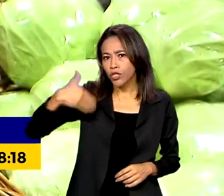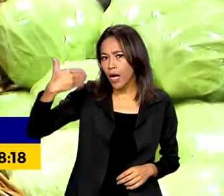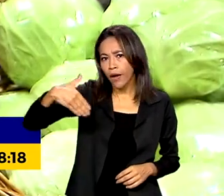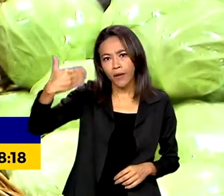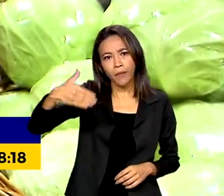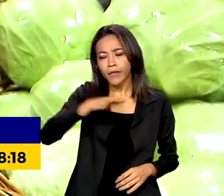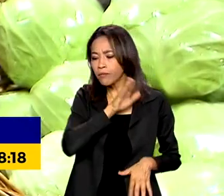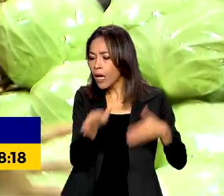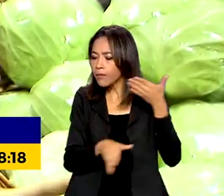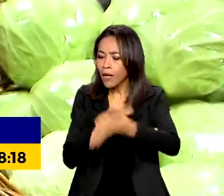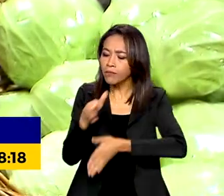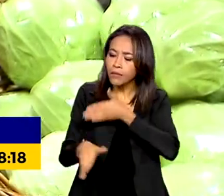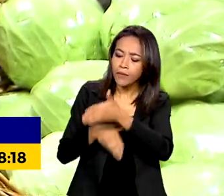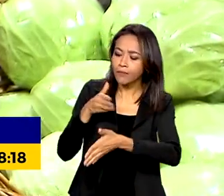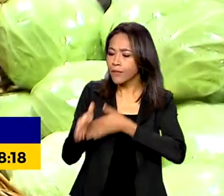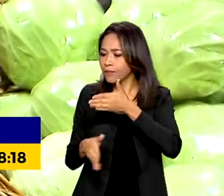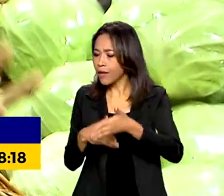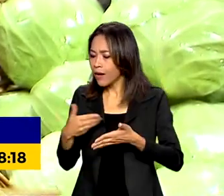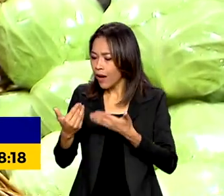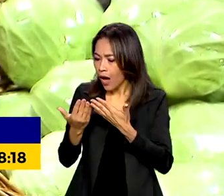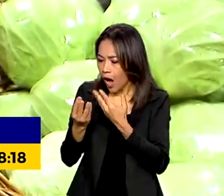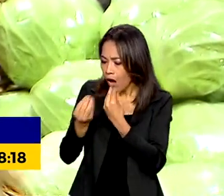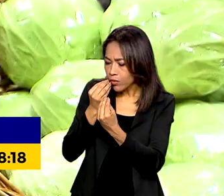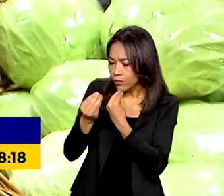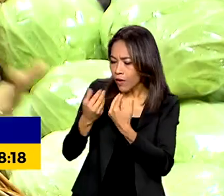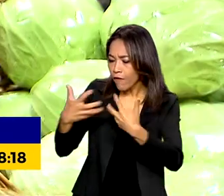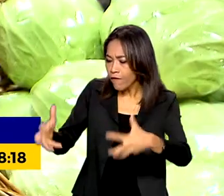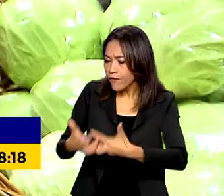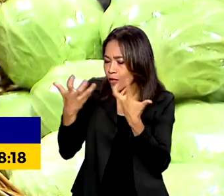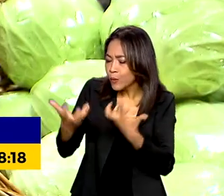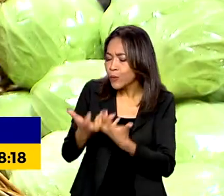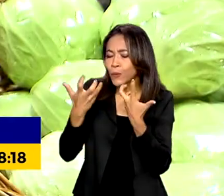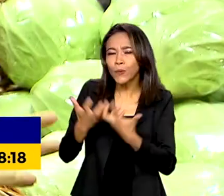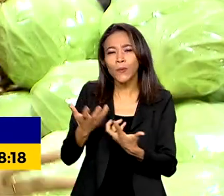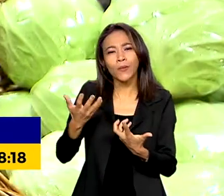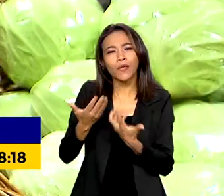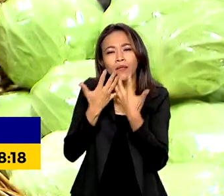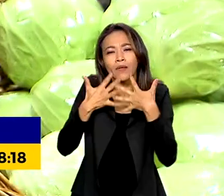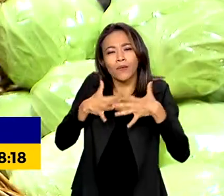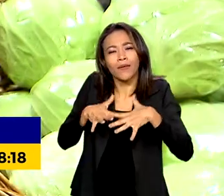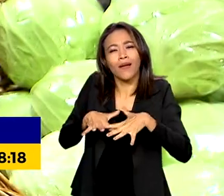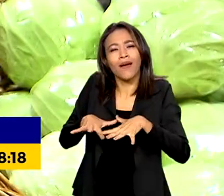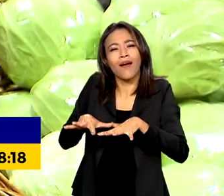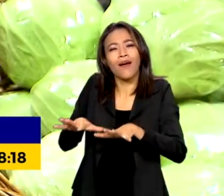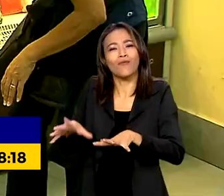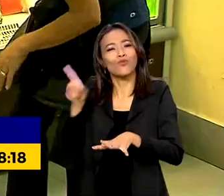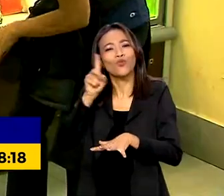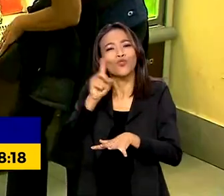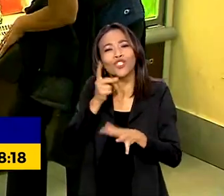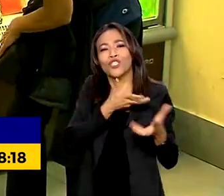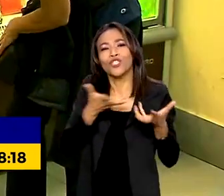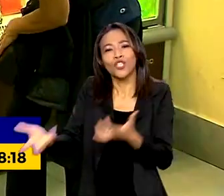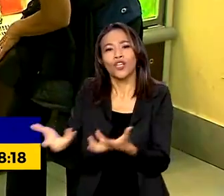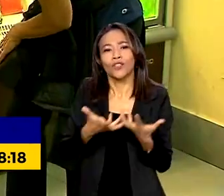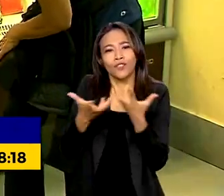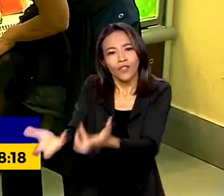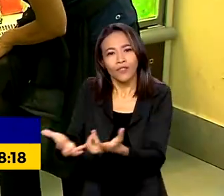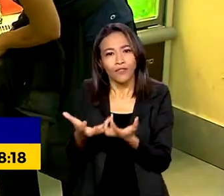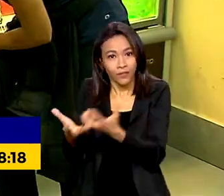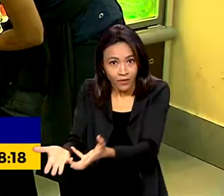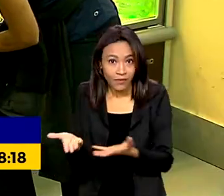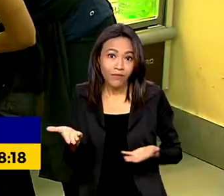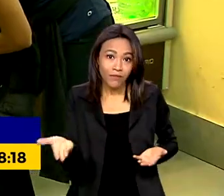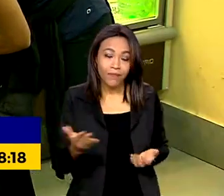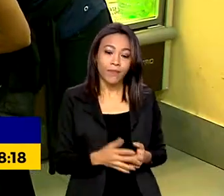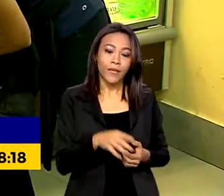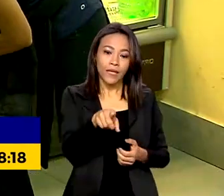conseguir e desfrutado da verdura orgânica fresquinha porque chega todo dia e como forma de motivar